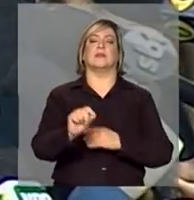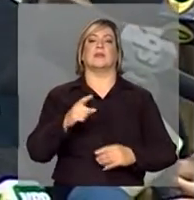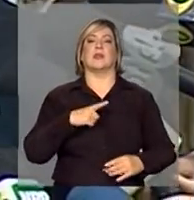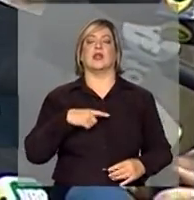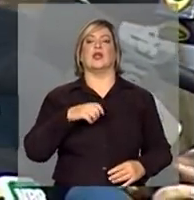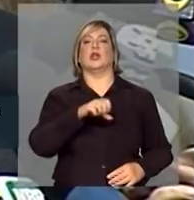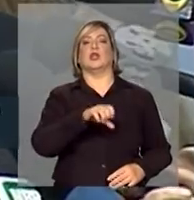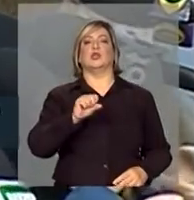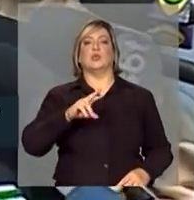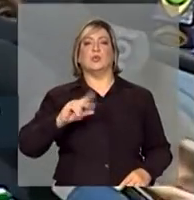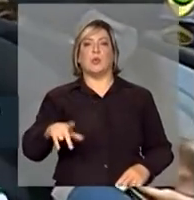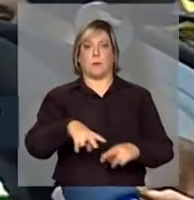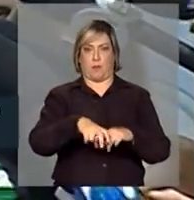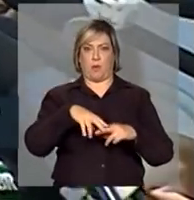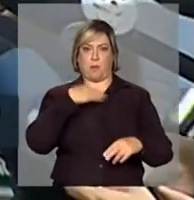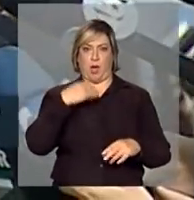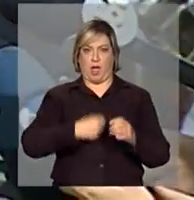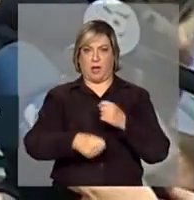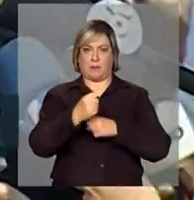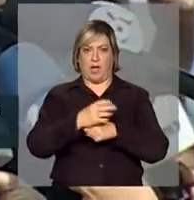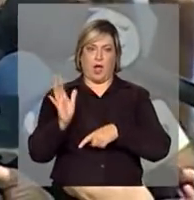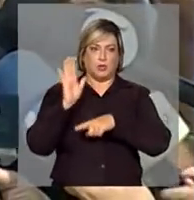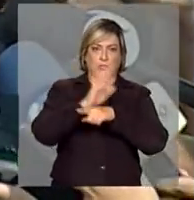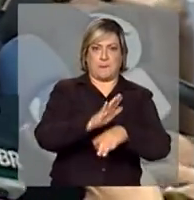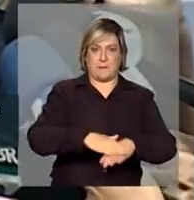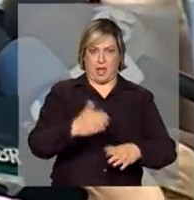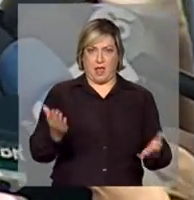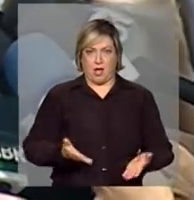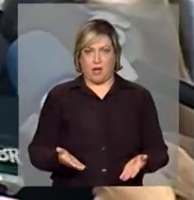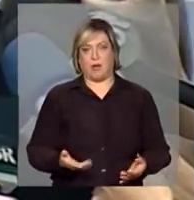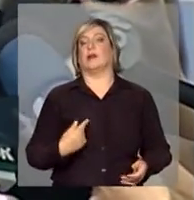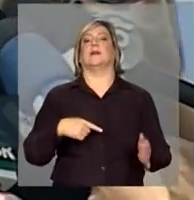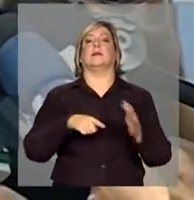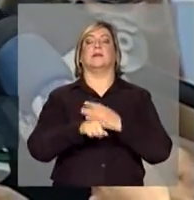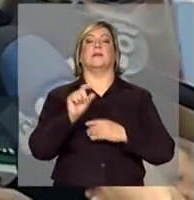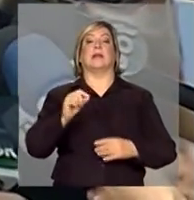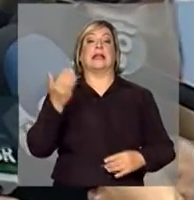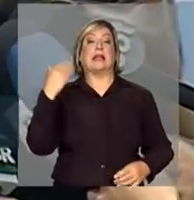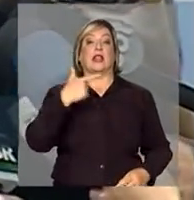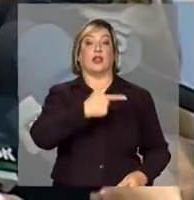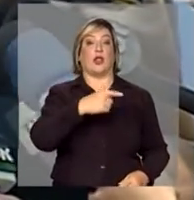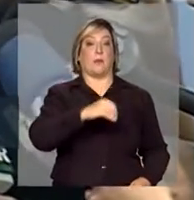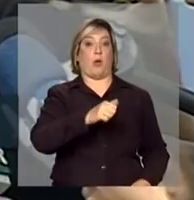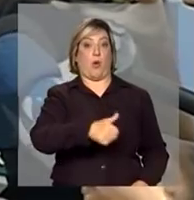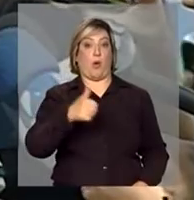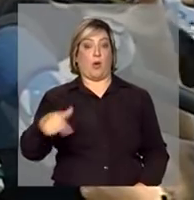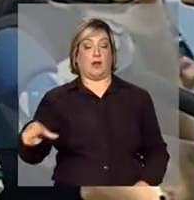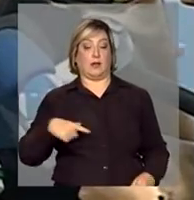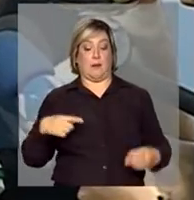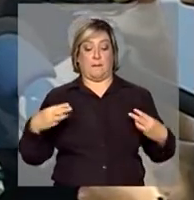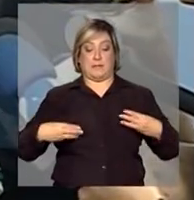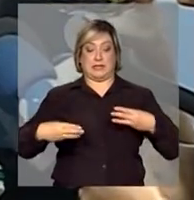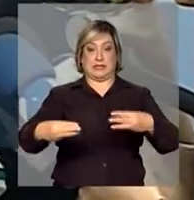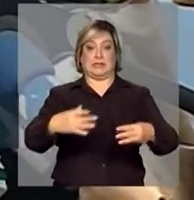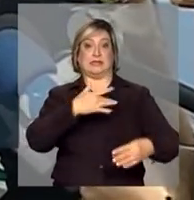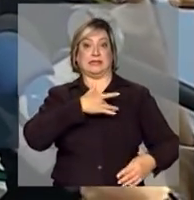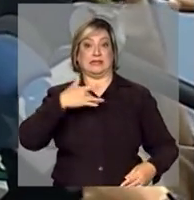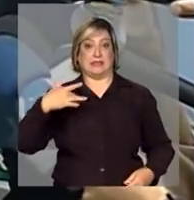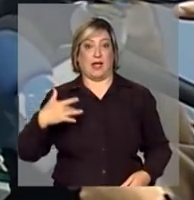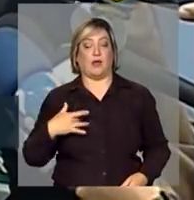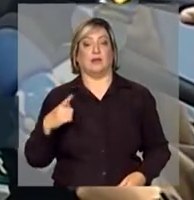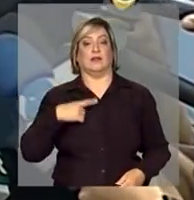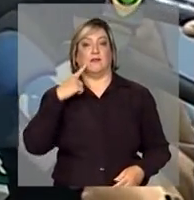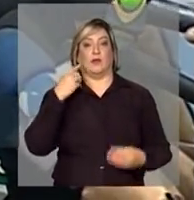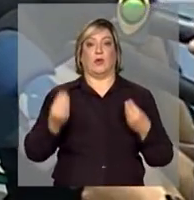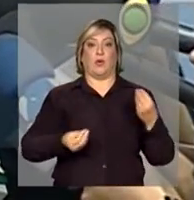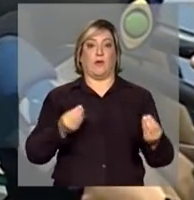consideração as mortes do ano passado? Desde 2011, o Ministério da Saúde busca uma estratégia prioritária para o Sudeste e Sul do